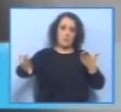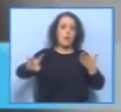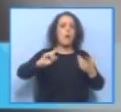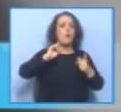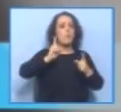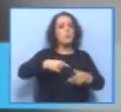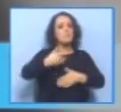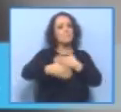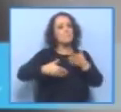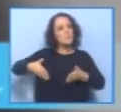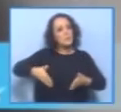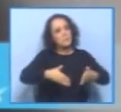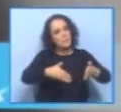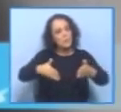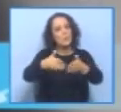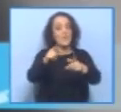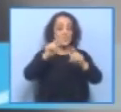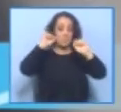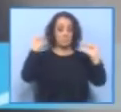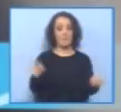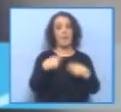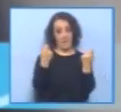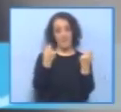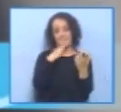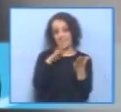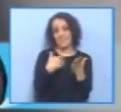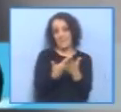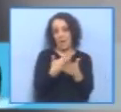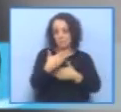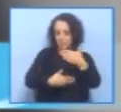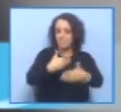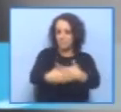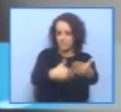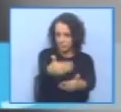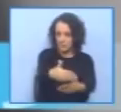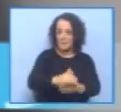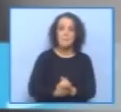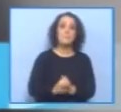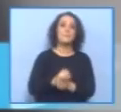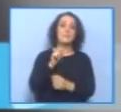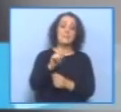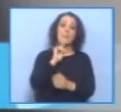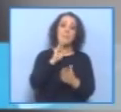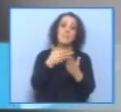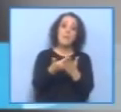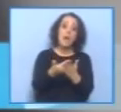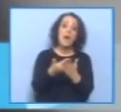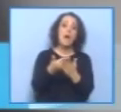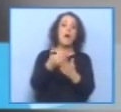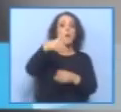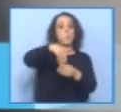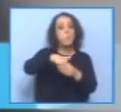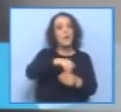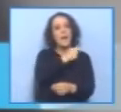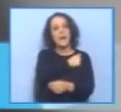começam a caminhar, que esse é um milagre que muitas vezes acontece, começam a fazer a sua caminhada. E garantir que em casa